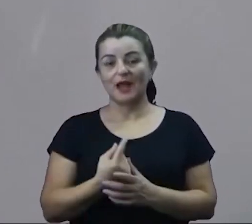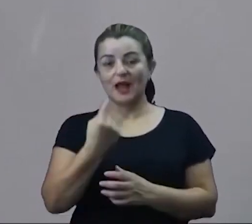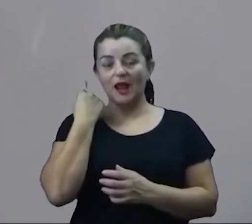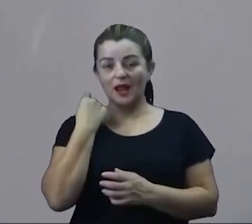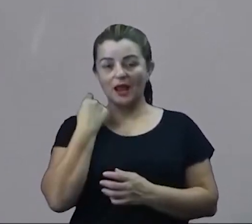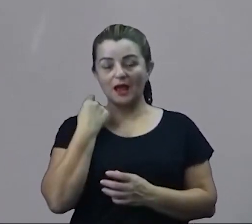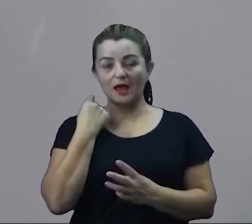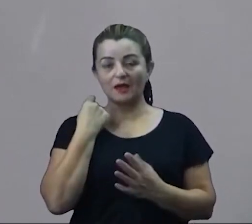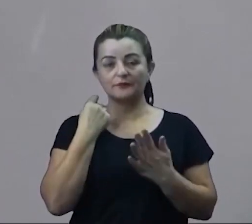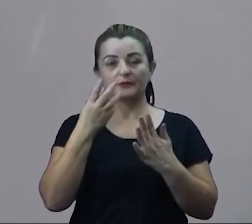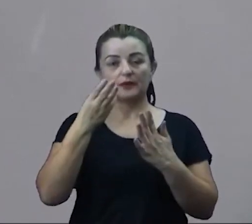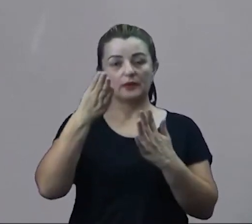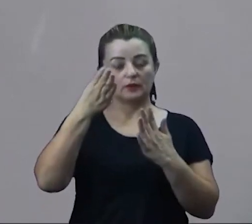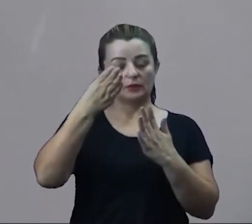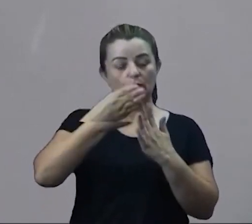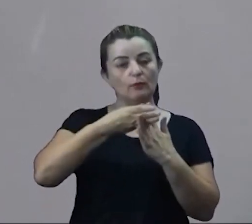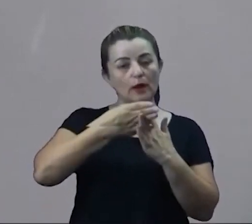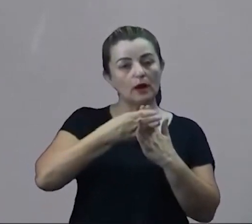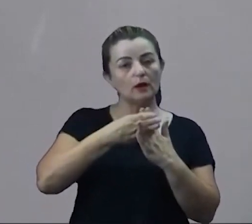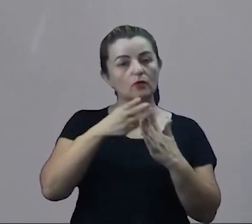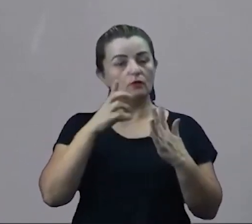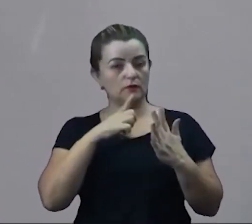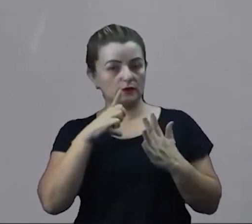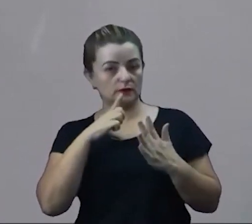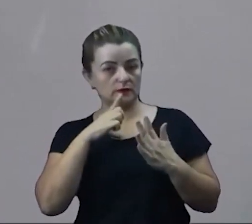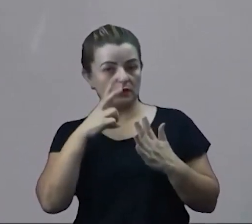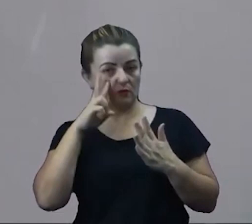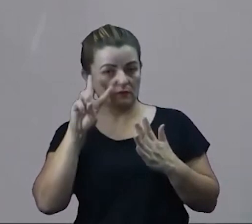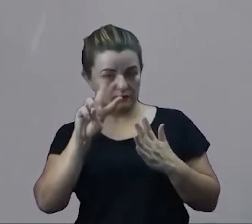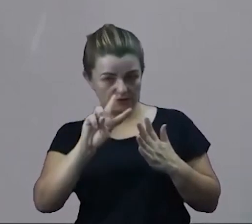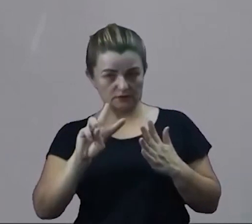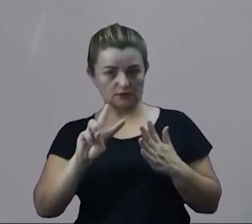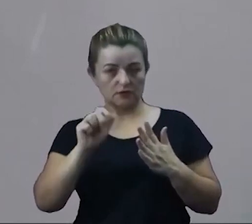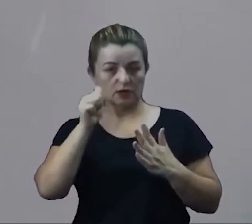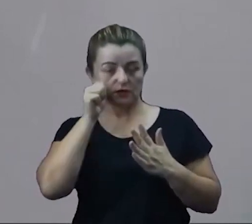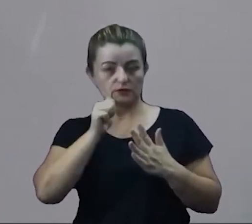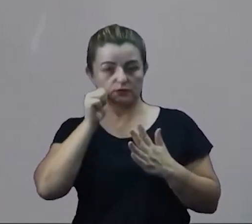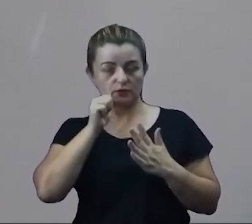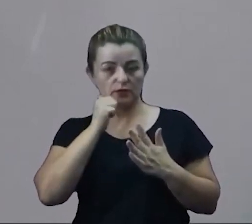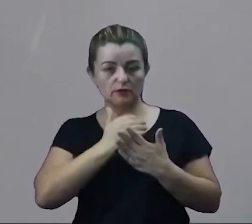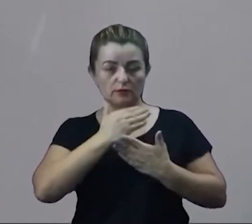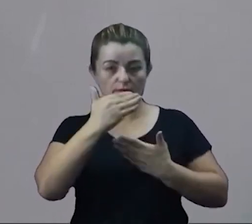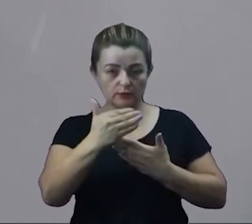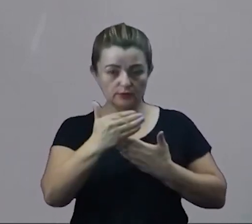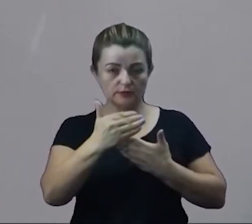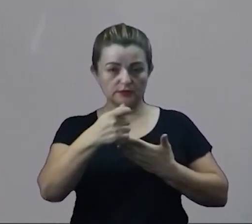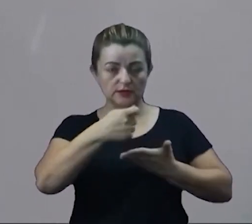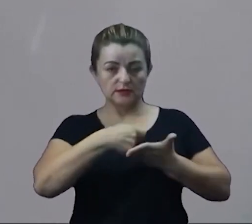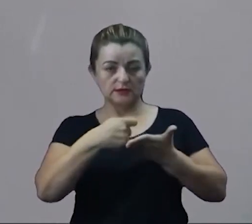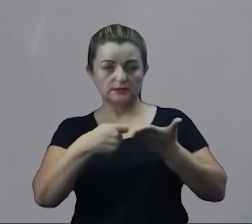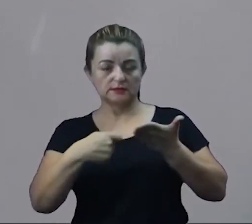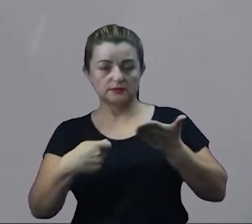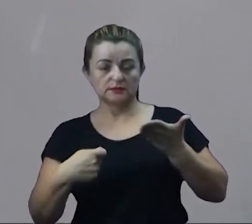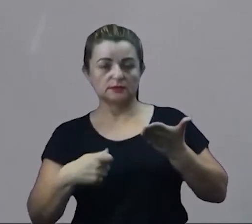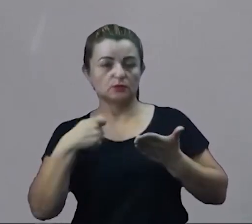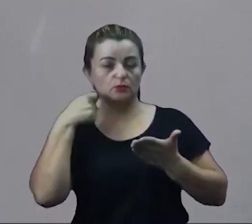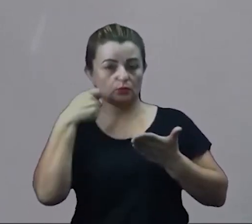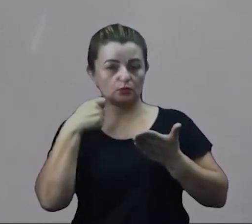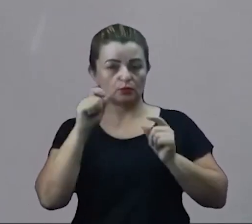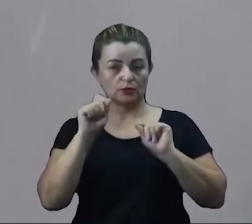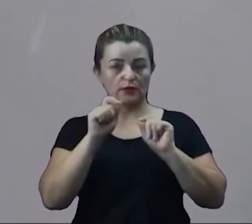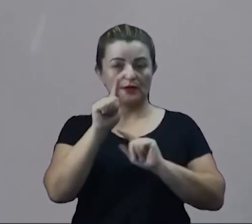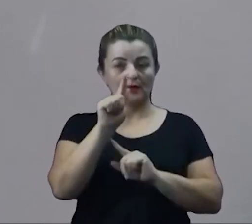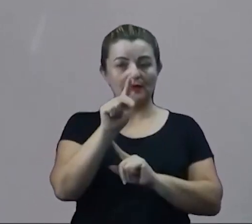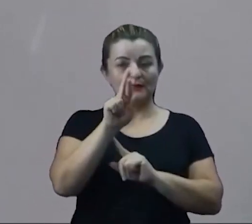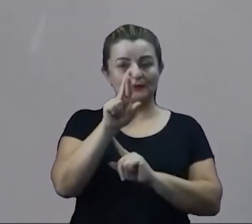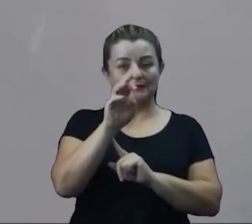no Barroco nós vamos ter uma visão de mulher, né, ou sobre a mulher, a partir da escrita desse autor, que é o